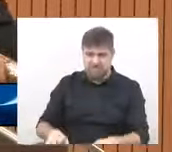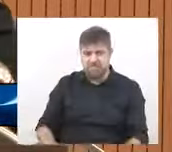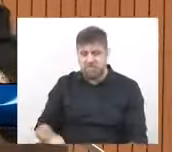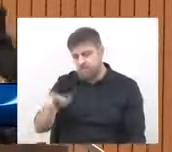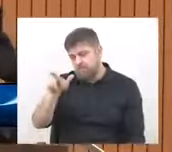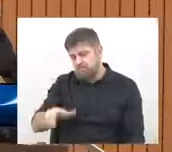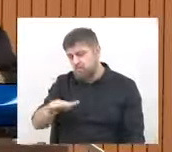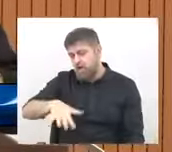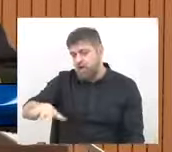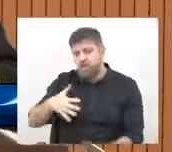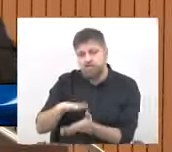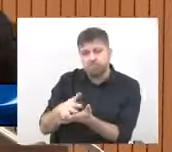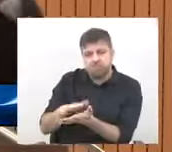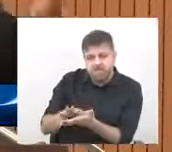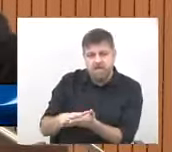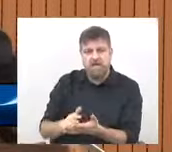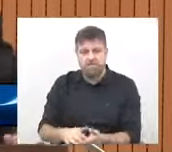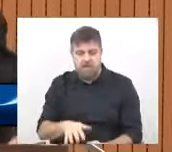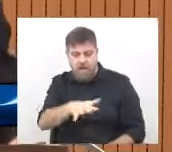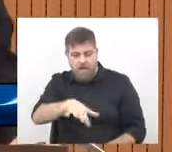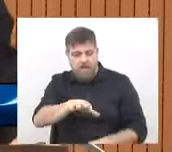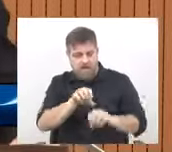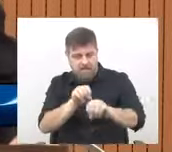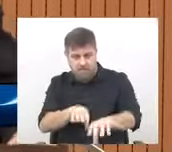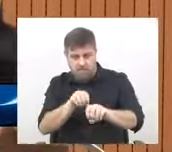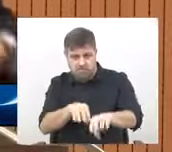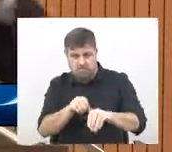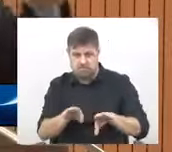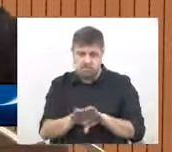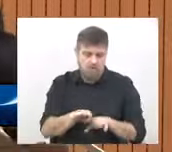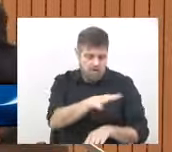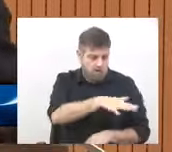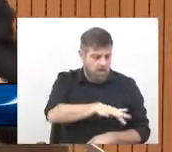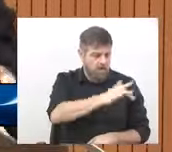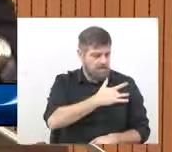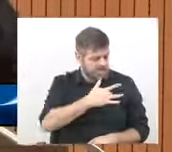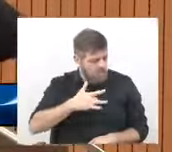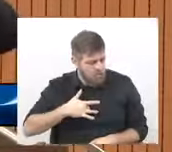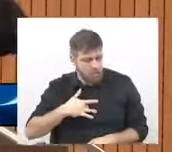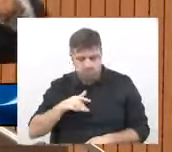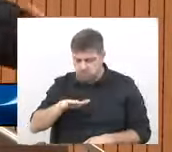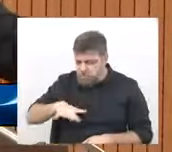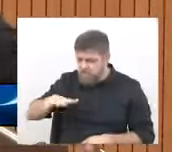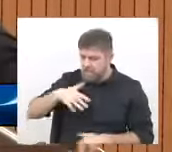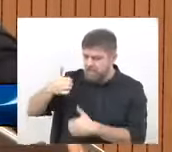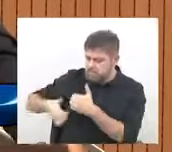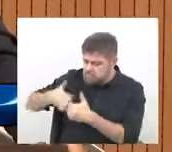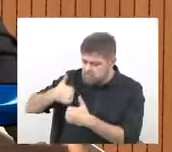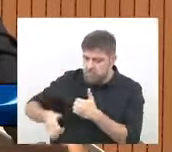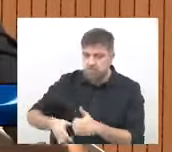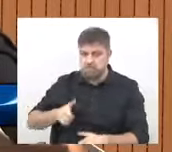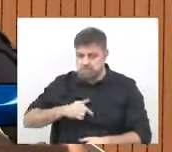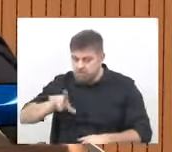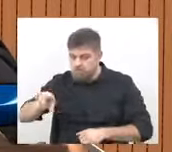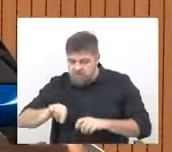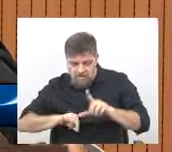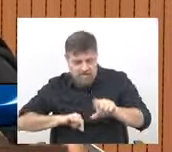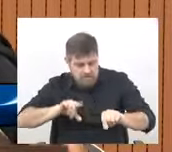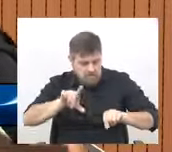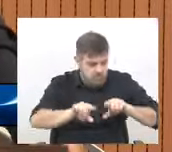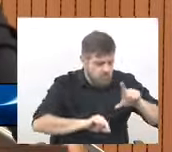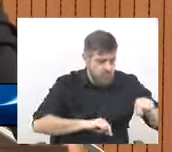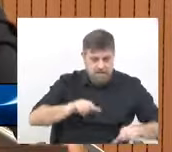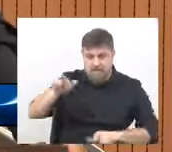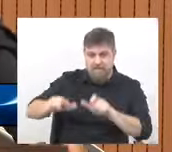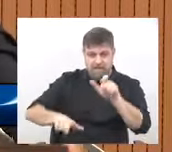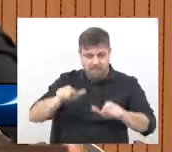à música, à educação e outros, à saúde, ao esporte, ou mesmo à questão dos títulos de cidadania ou